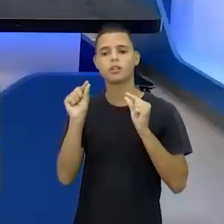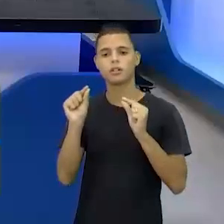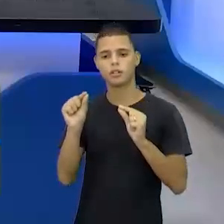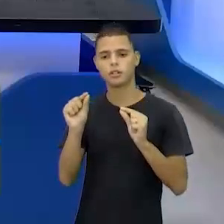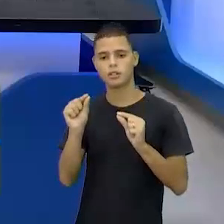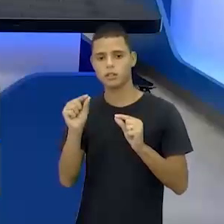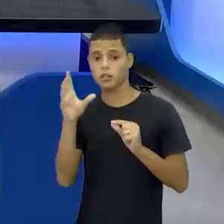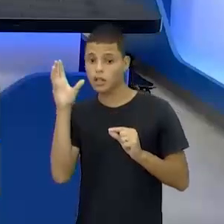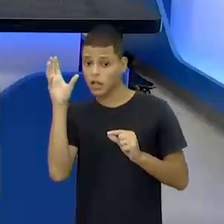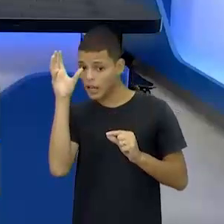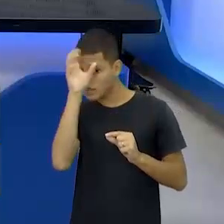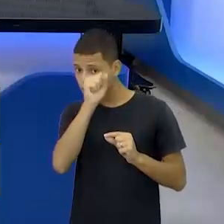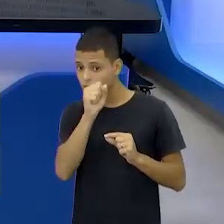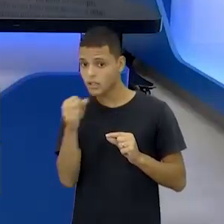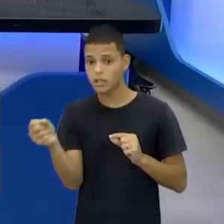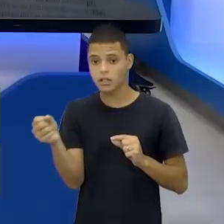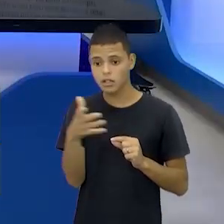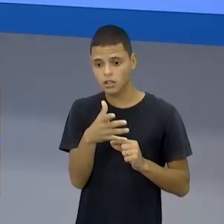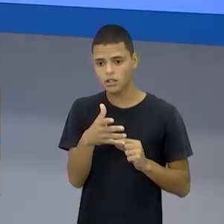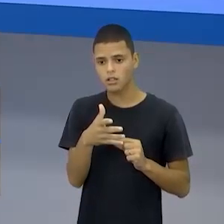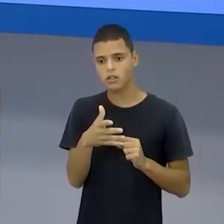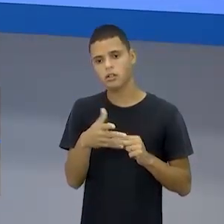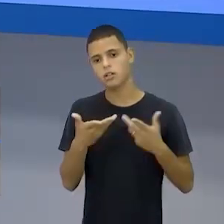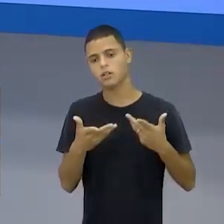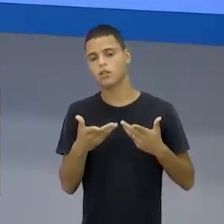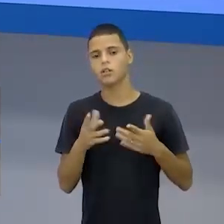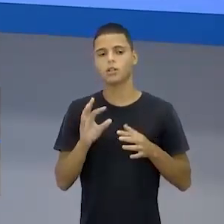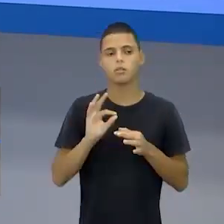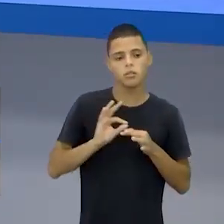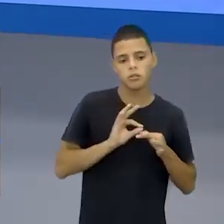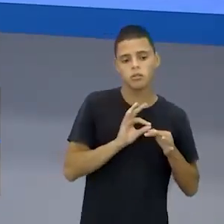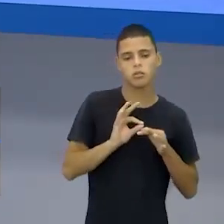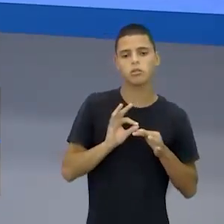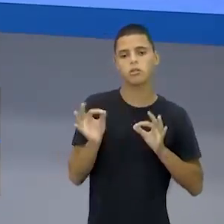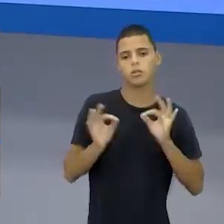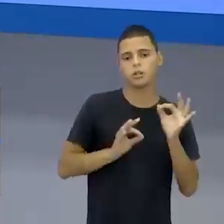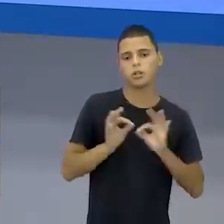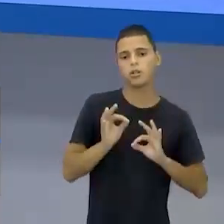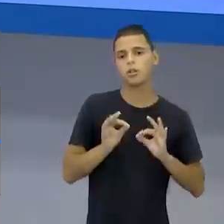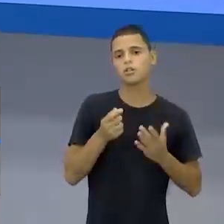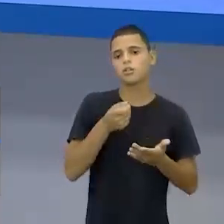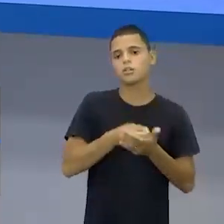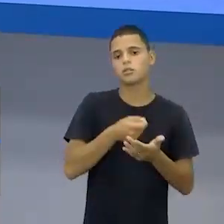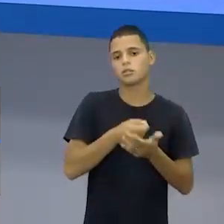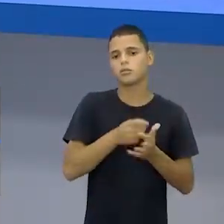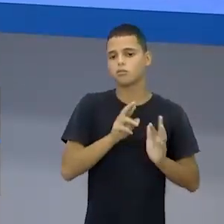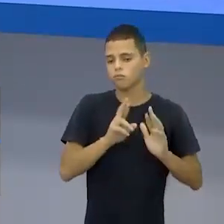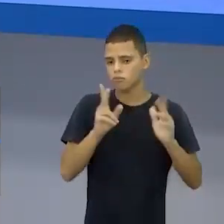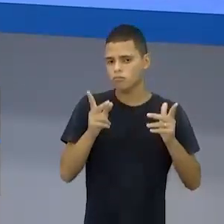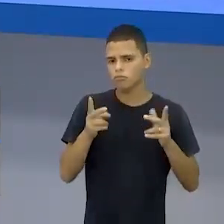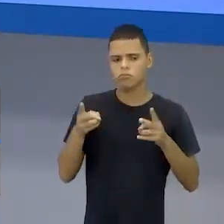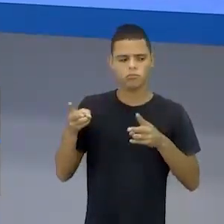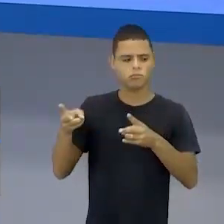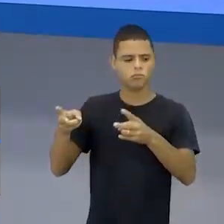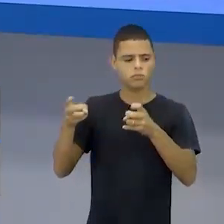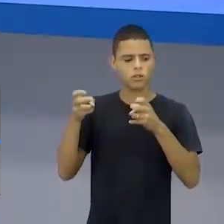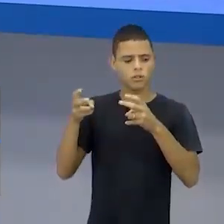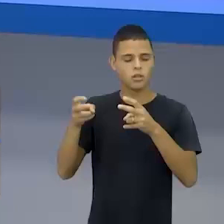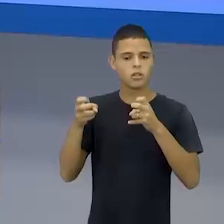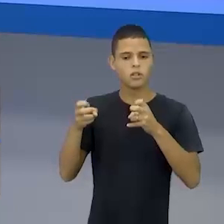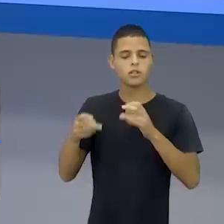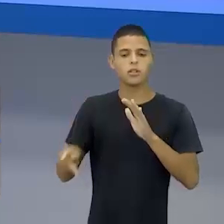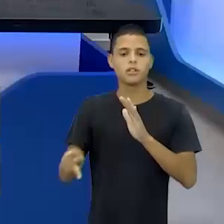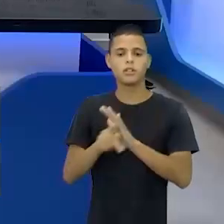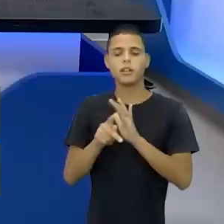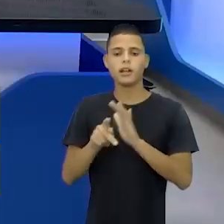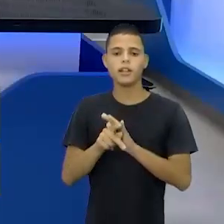algo novo. Então, vai que ele falou alguma coisa, ele fez algum financiamento diferente e eu percebi certas coisas que eu não tinha percebido. É isso,